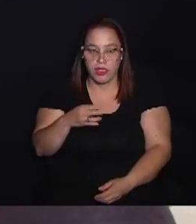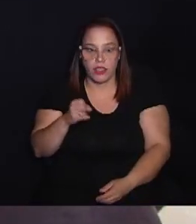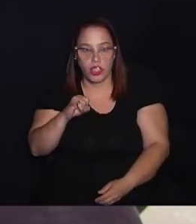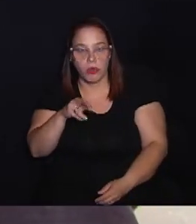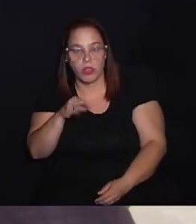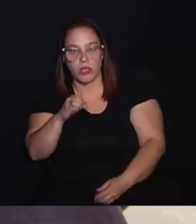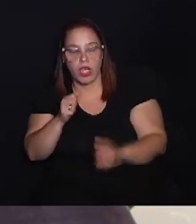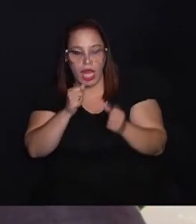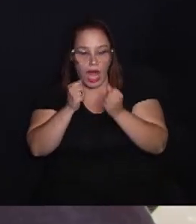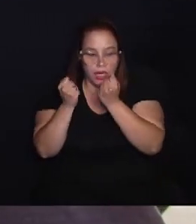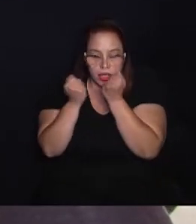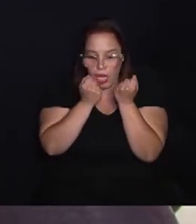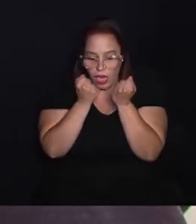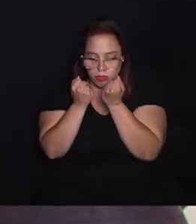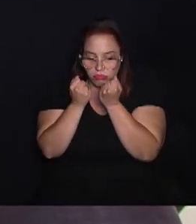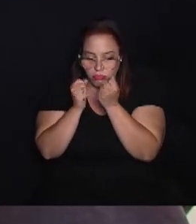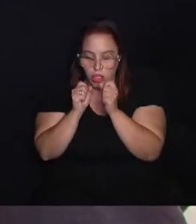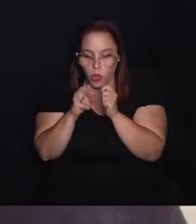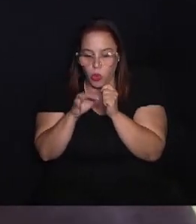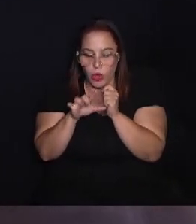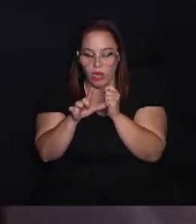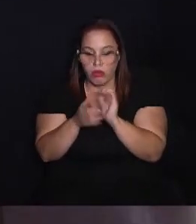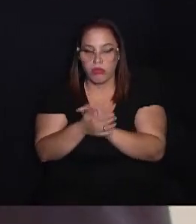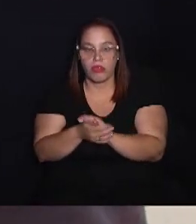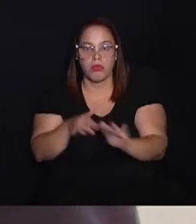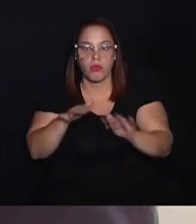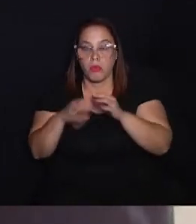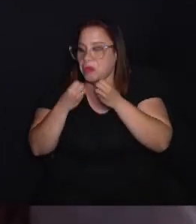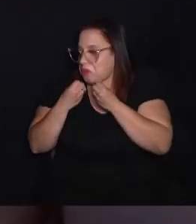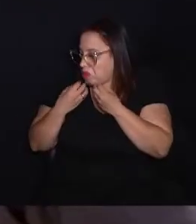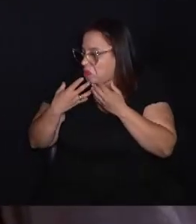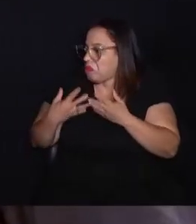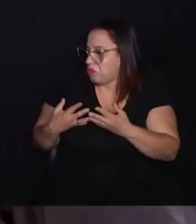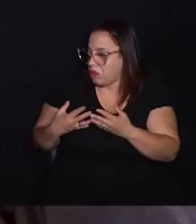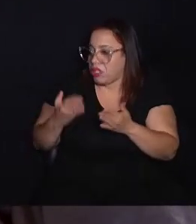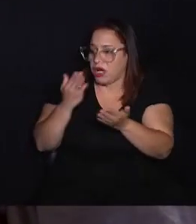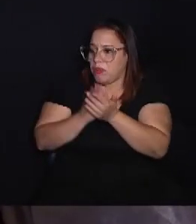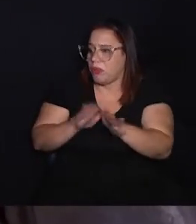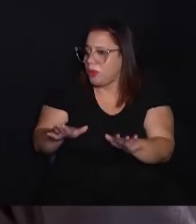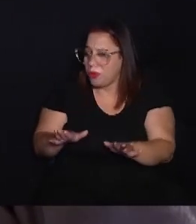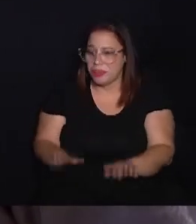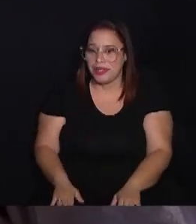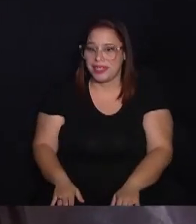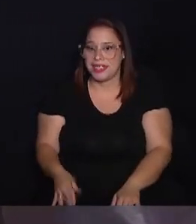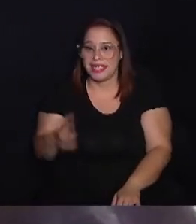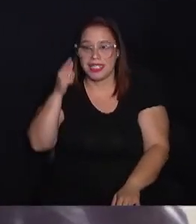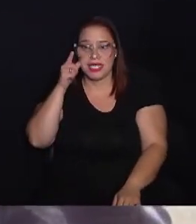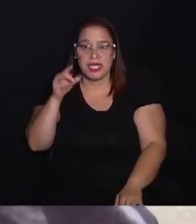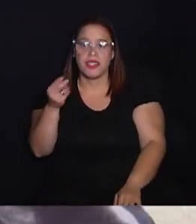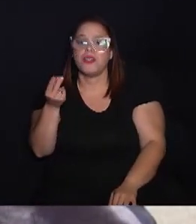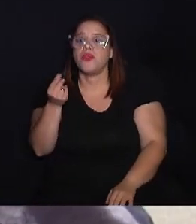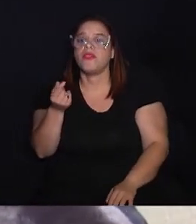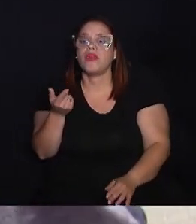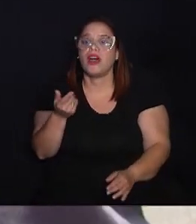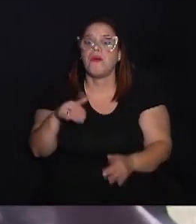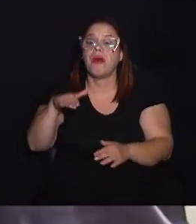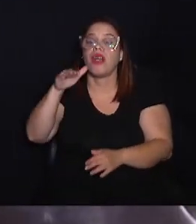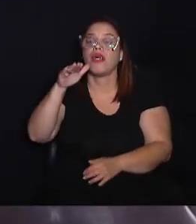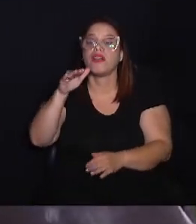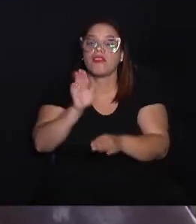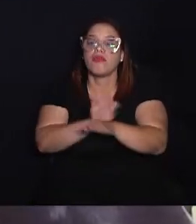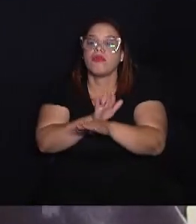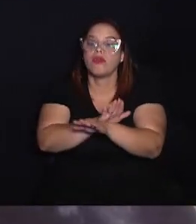é algo que incomoda ou não? Olha, incomodar não, mas acho que cada um tem que ter uma consciência, que tem que fazer a sua parte,